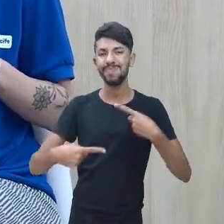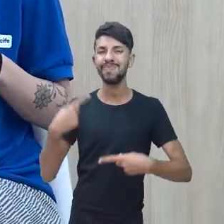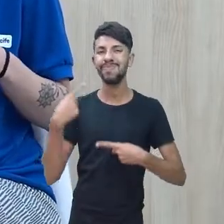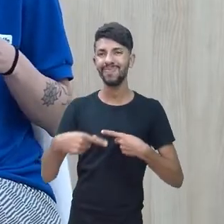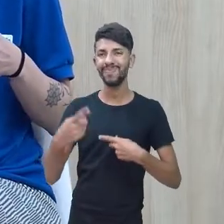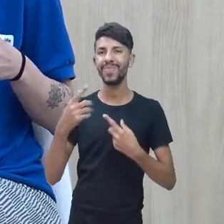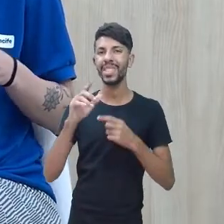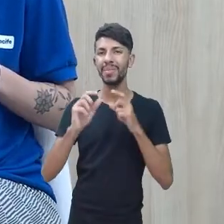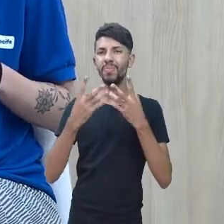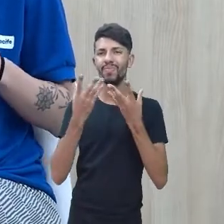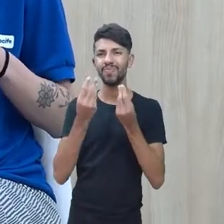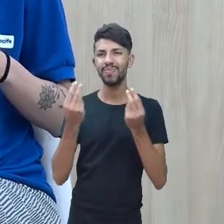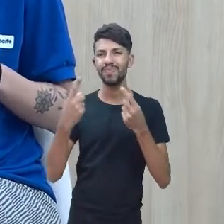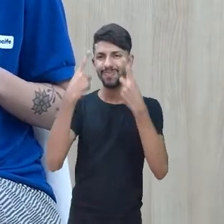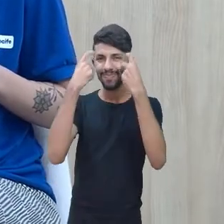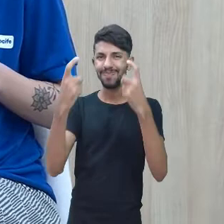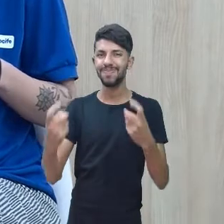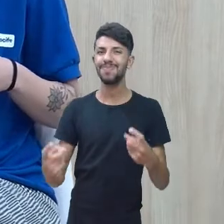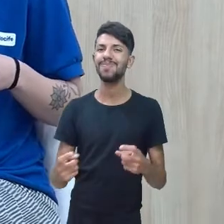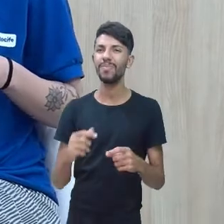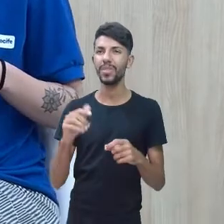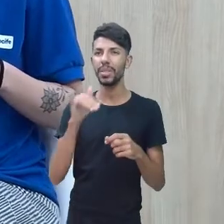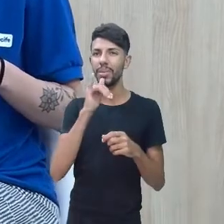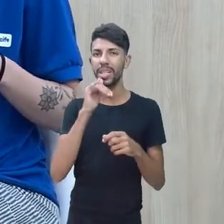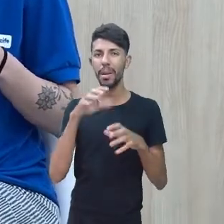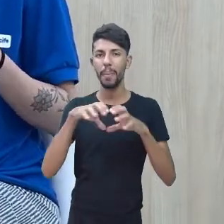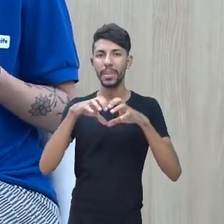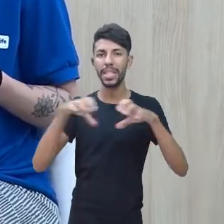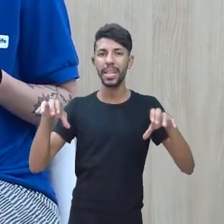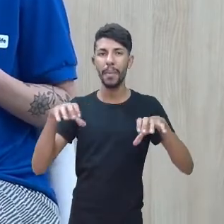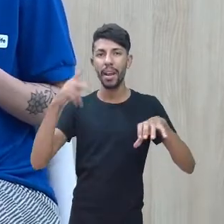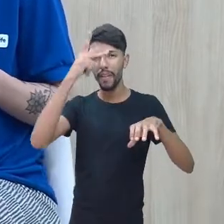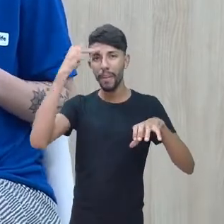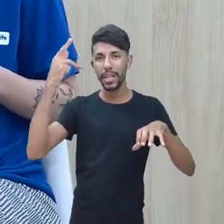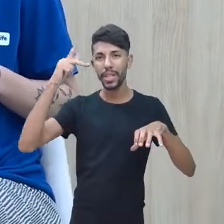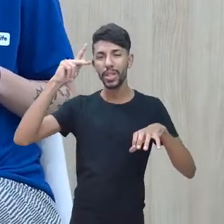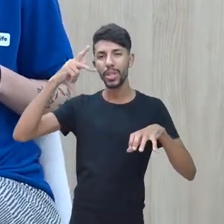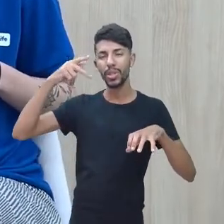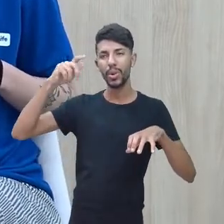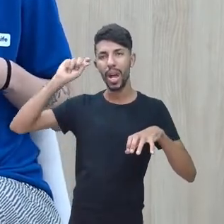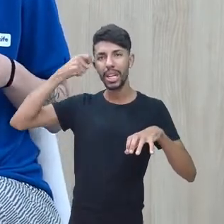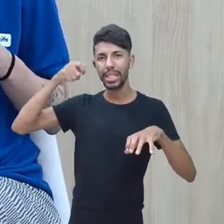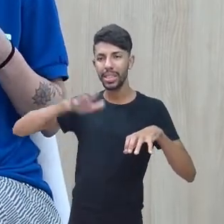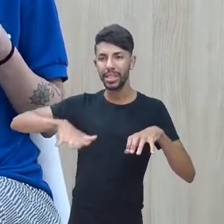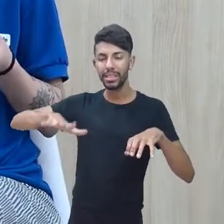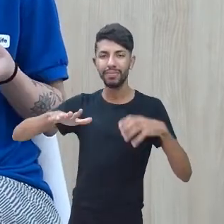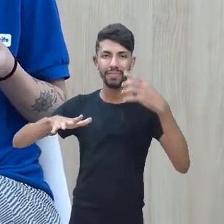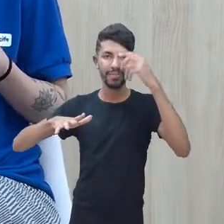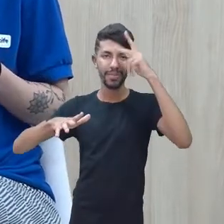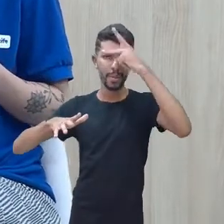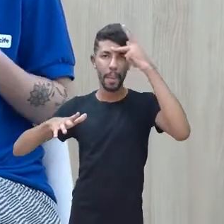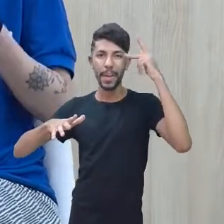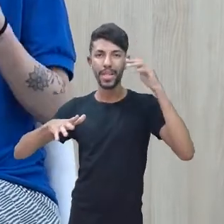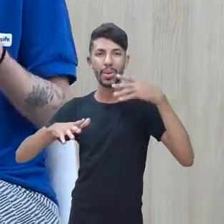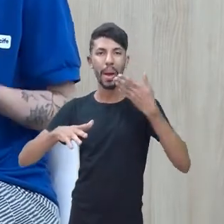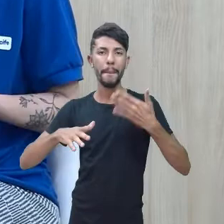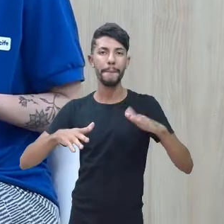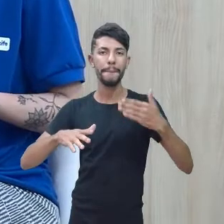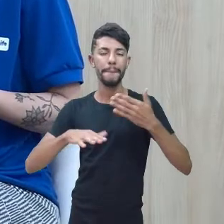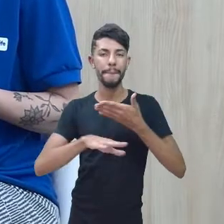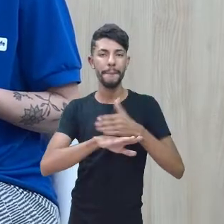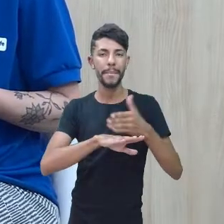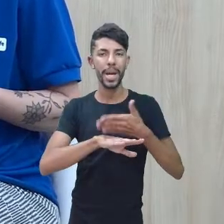né, onde segregavam negros e brancos e danosa, né? E a gente aqui frisa que não só